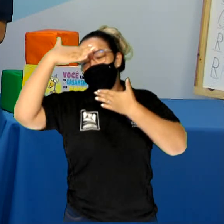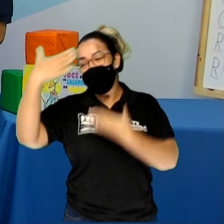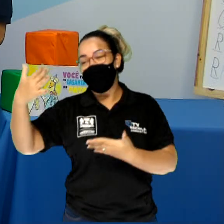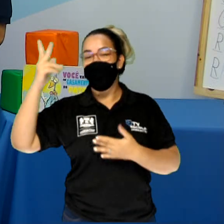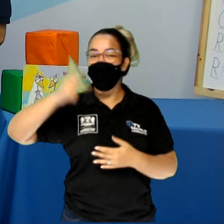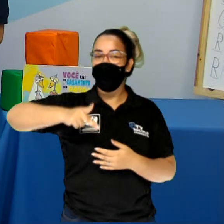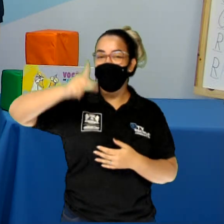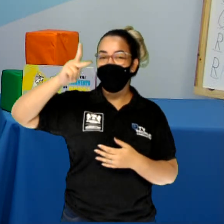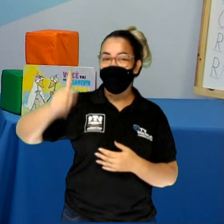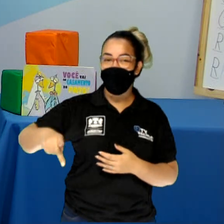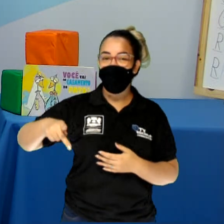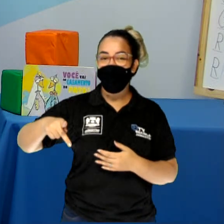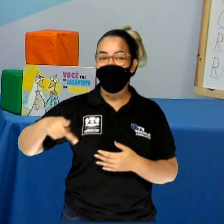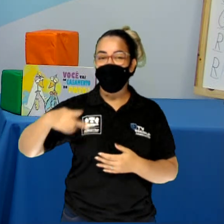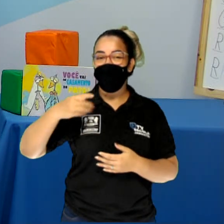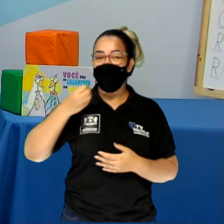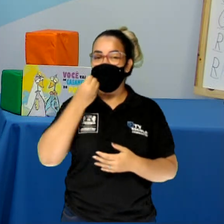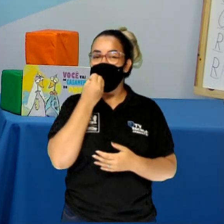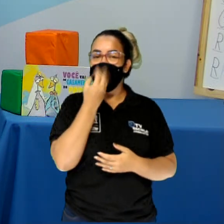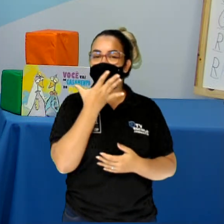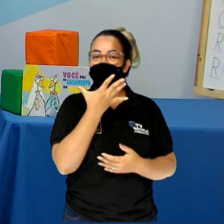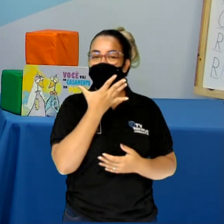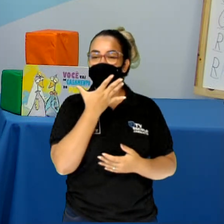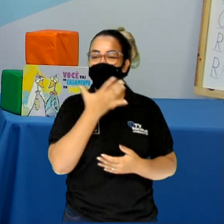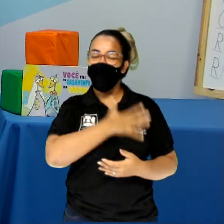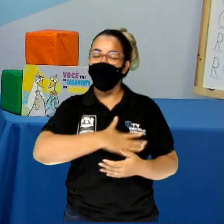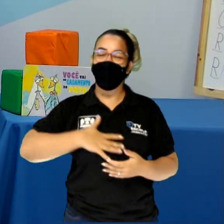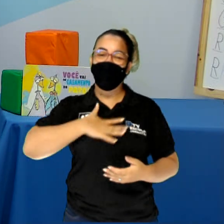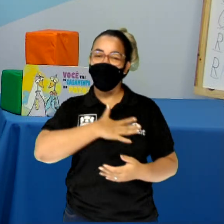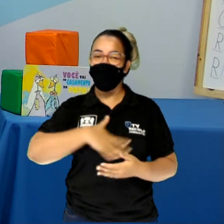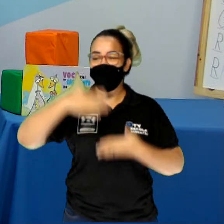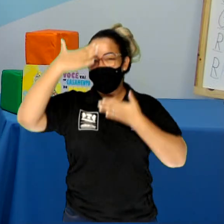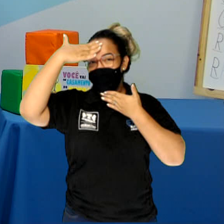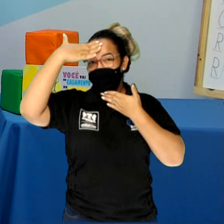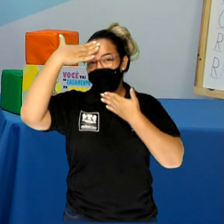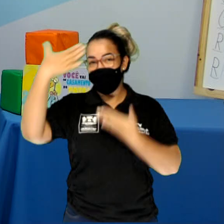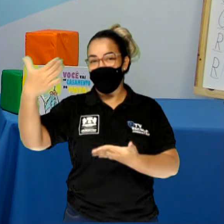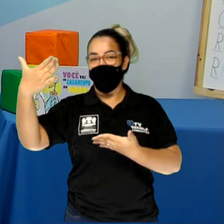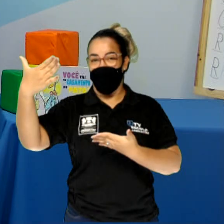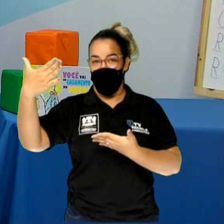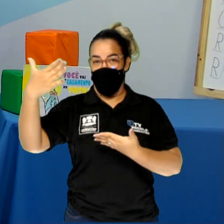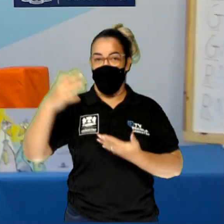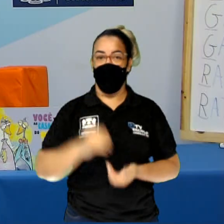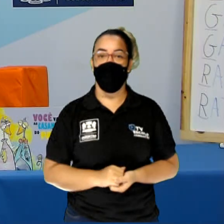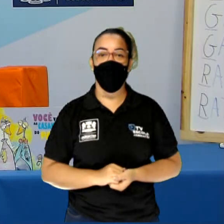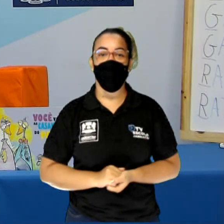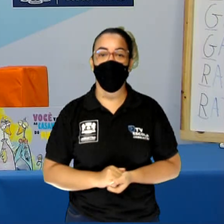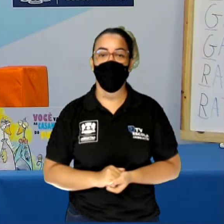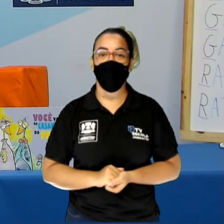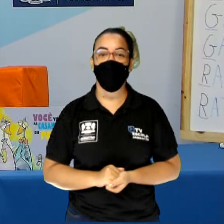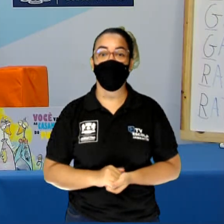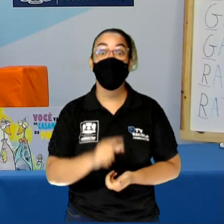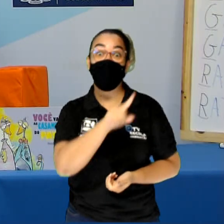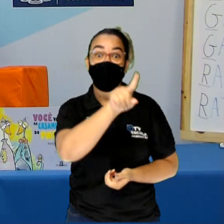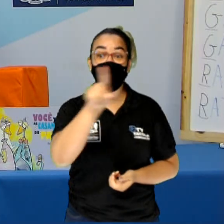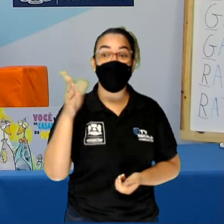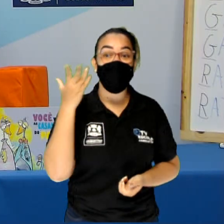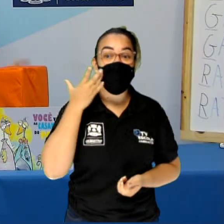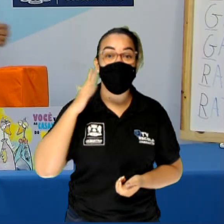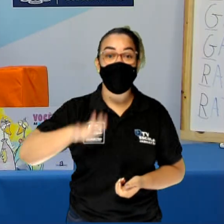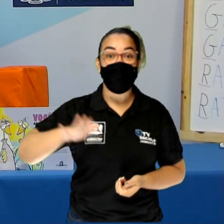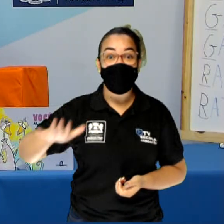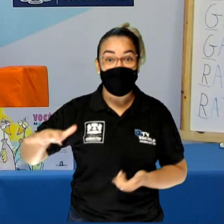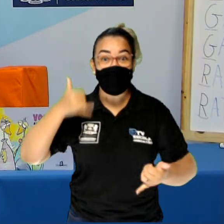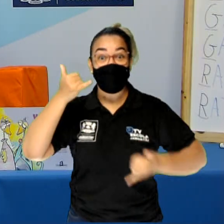Obrigada, professora. Foi muito bom tê-la conosco. Obrigada. E você, criança,